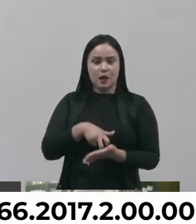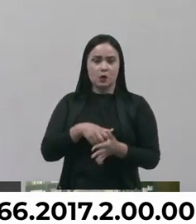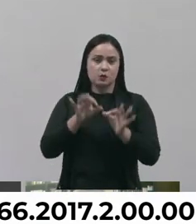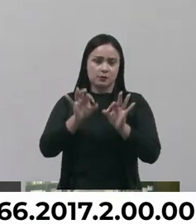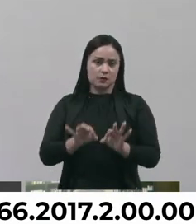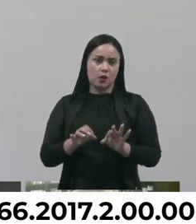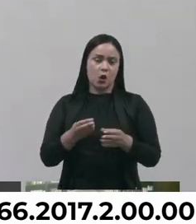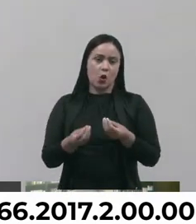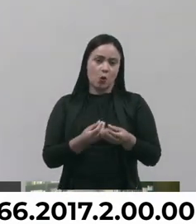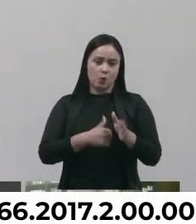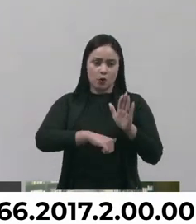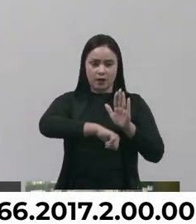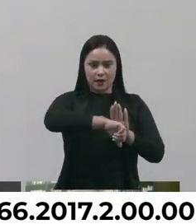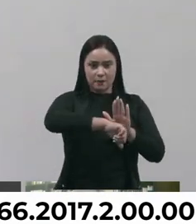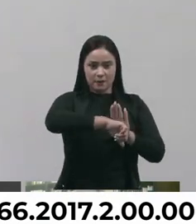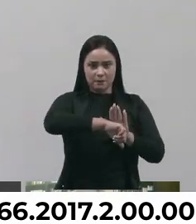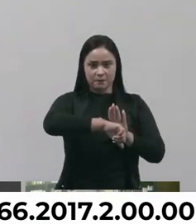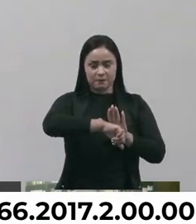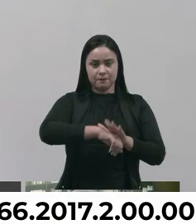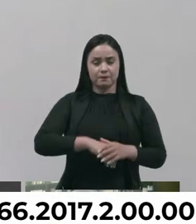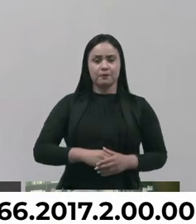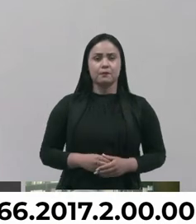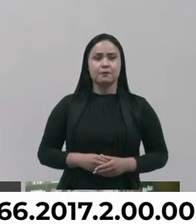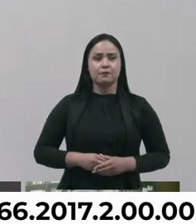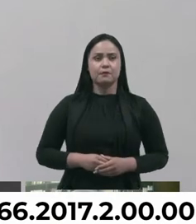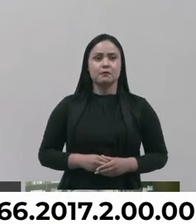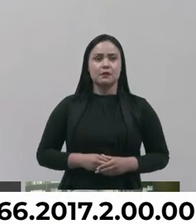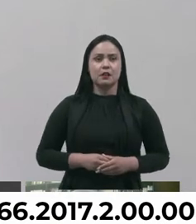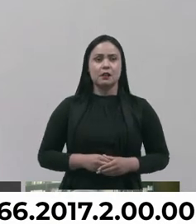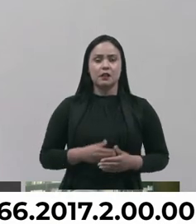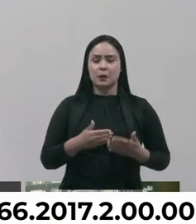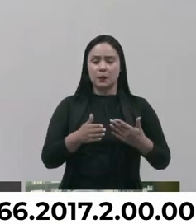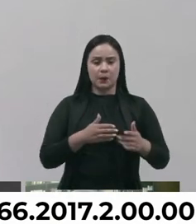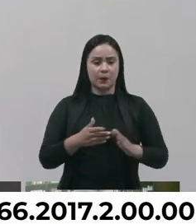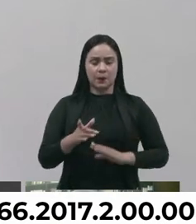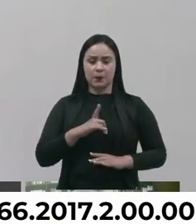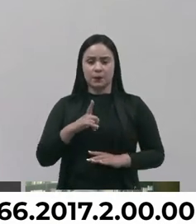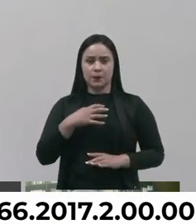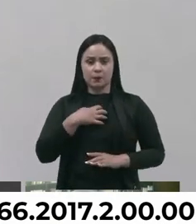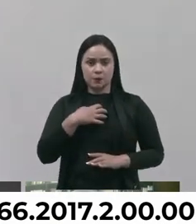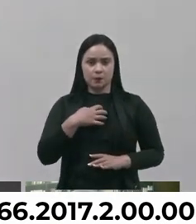capituladas como crime, independentemente da apuração criminal do servidor.